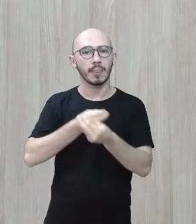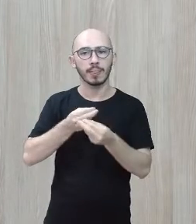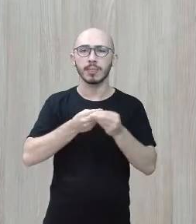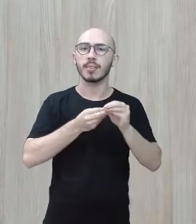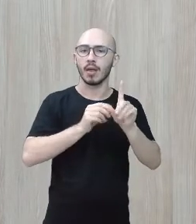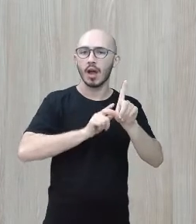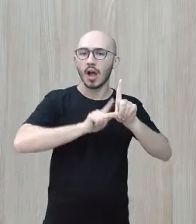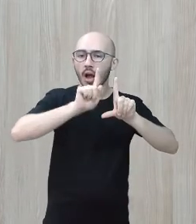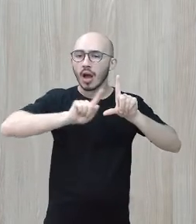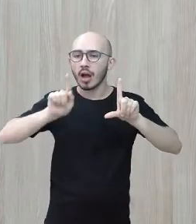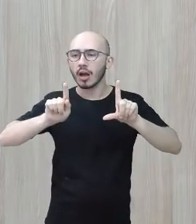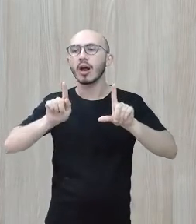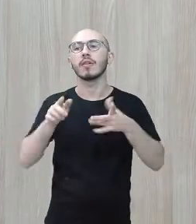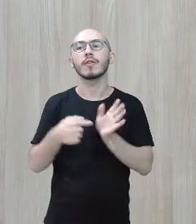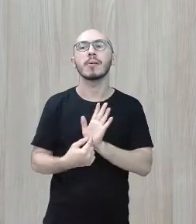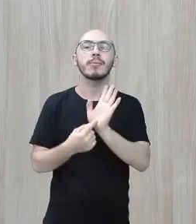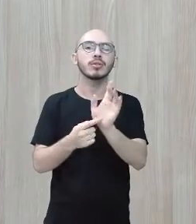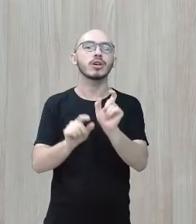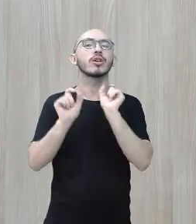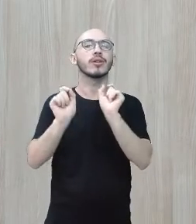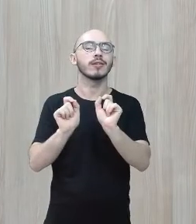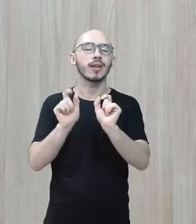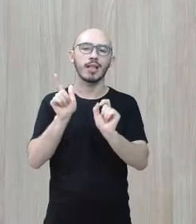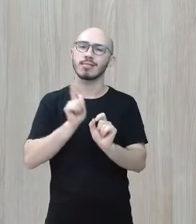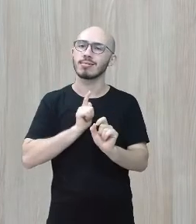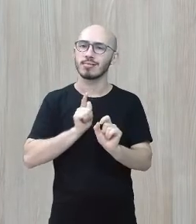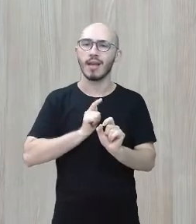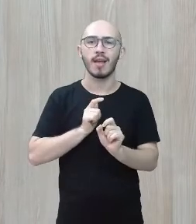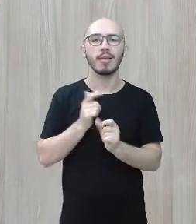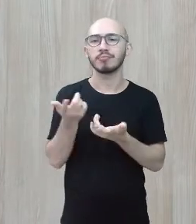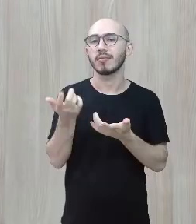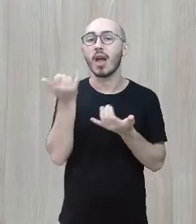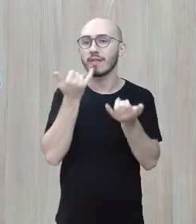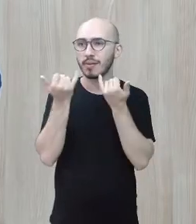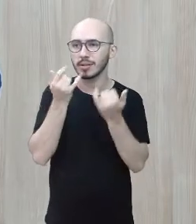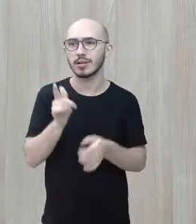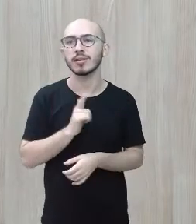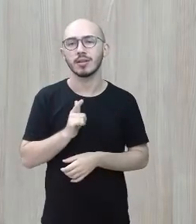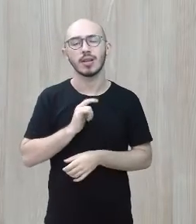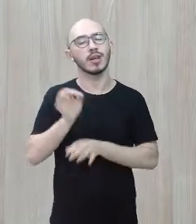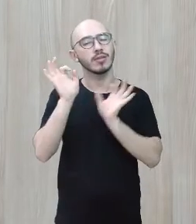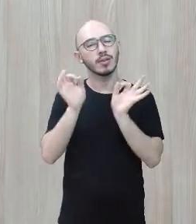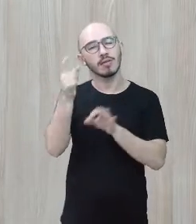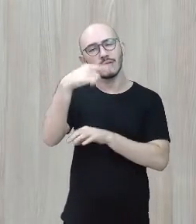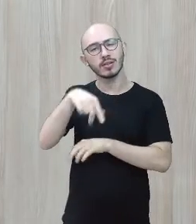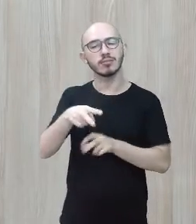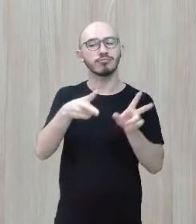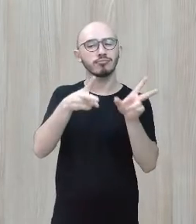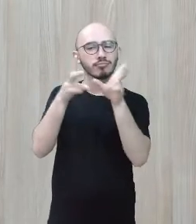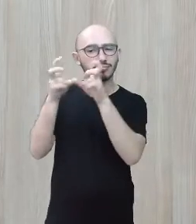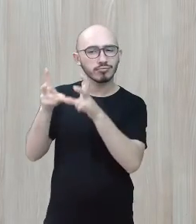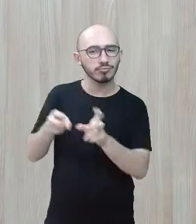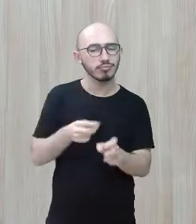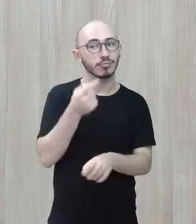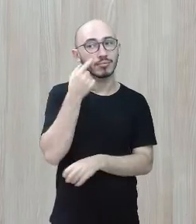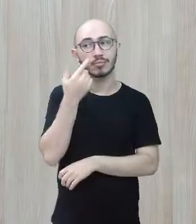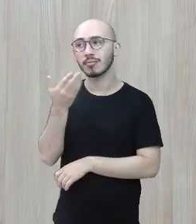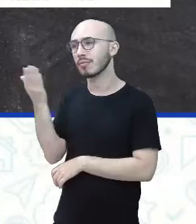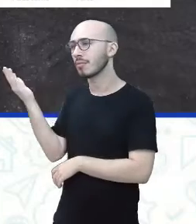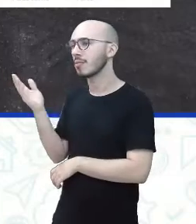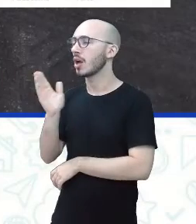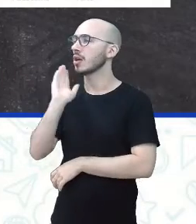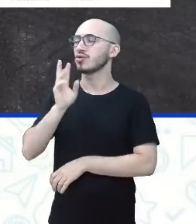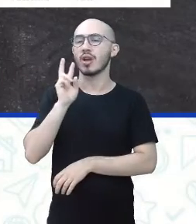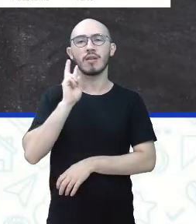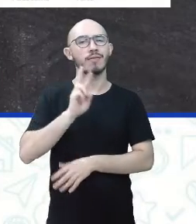mas assim, trazendo os elementos que esse gráfico vai possuir. Eu tenho certeza que você observa esses gráficos aí, já deve ter visto